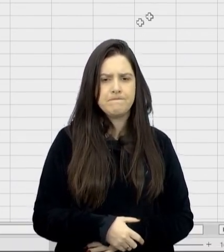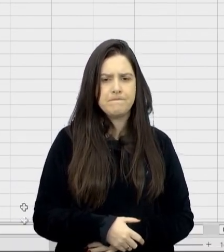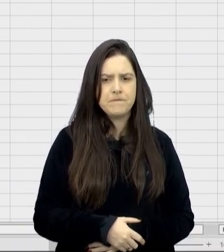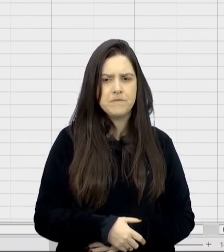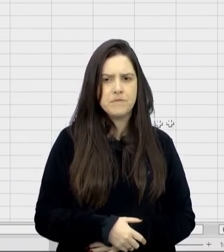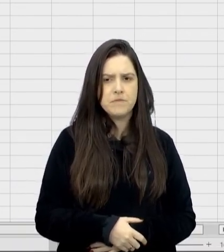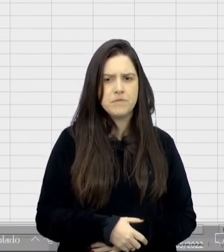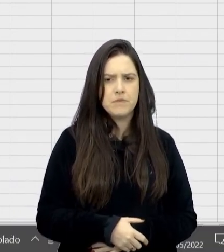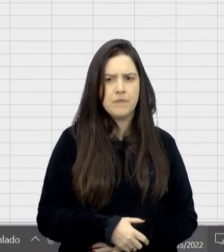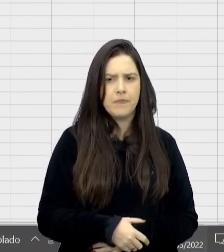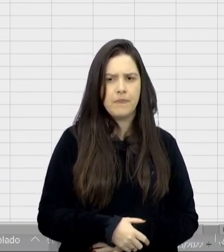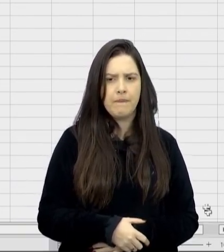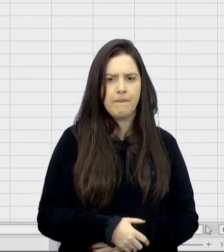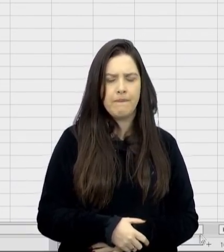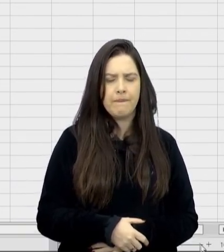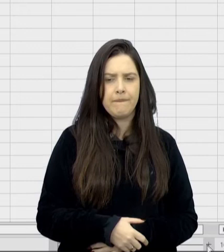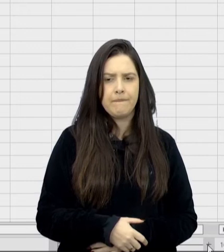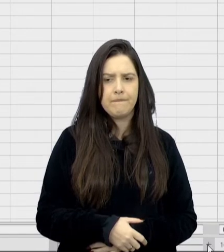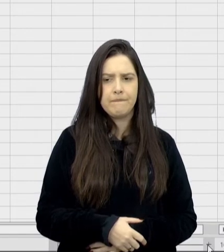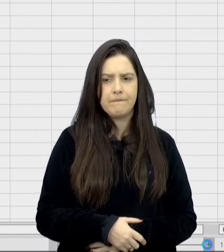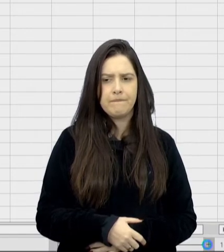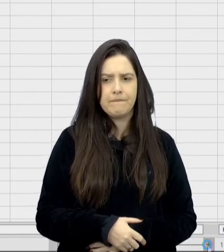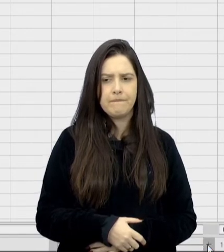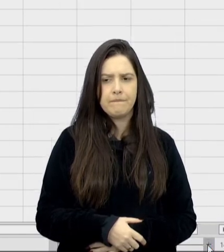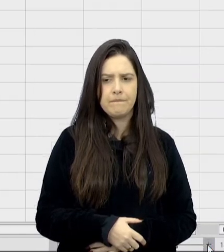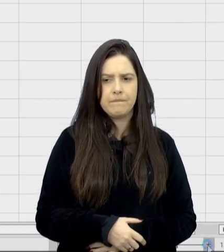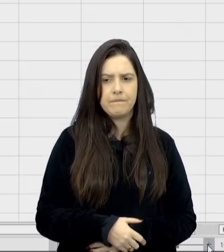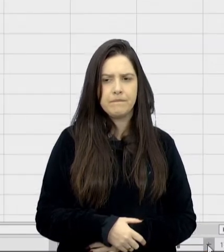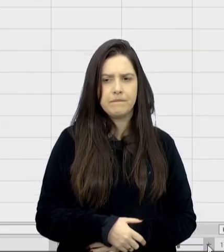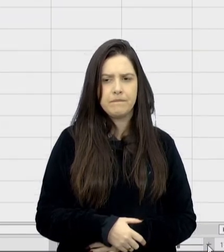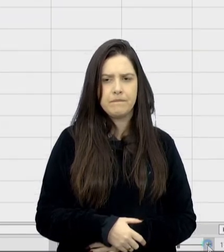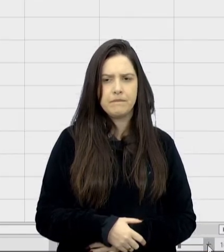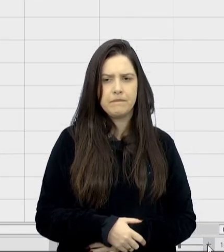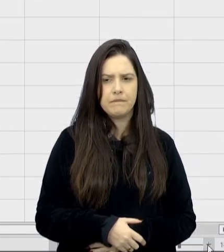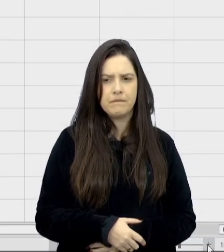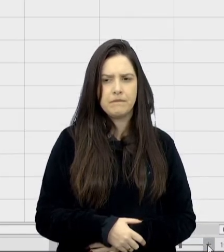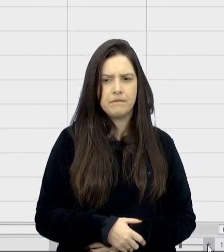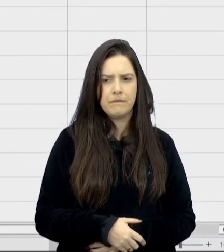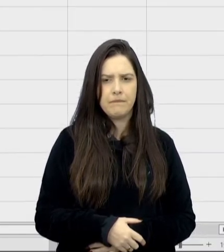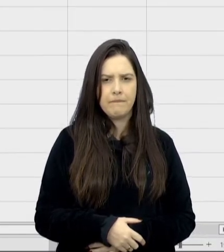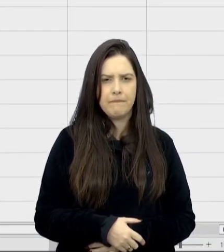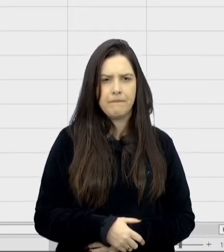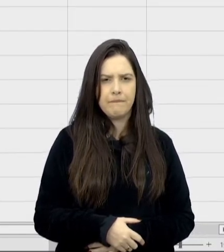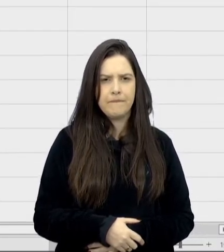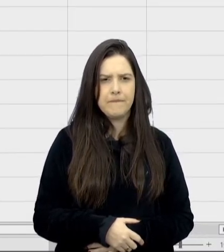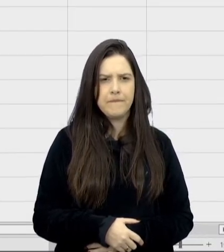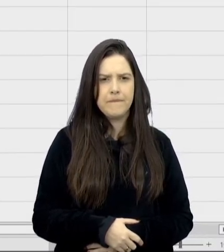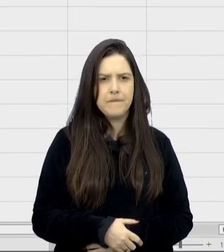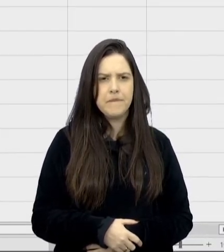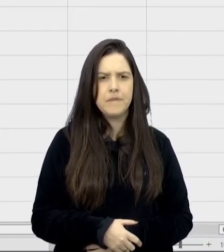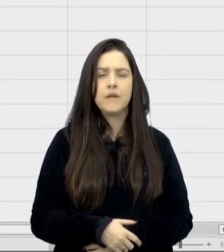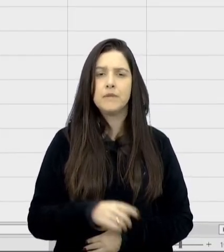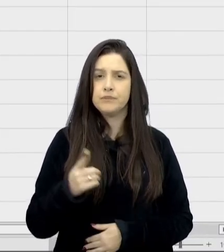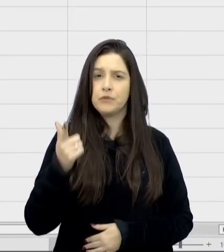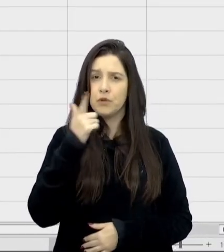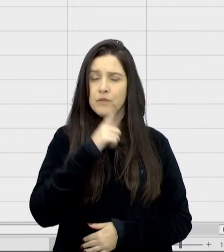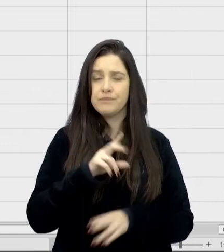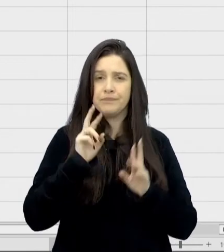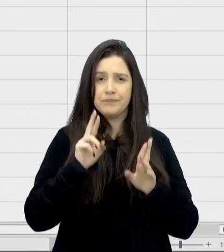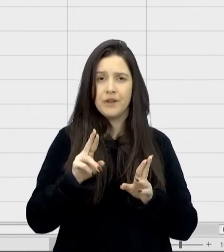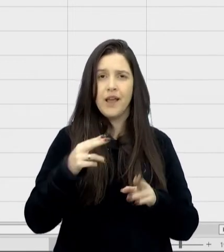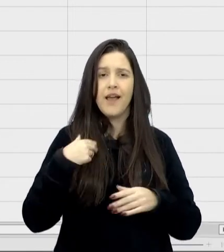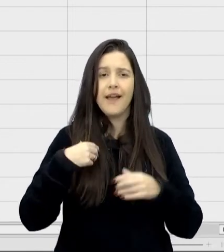se eu consigo pôr um zoom aqui, para ficar melhor para a gente enxergar. Ó. Então, eu espero que vocês consigam. Eu vou considerar